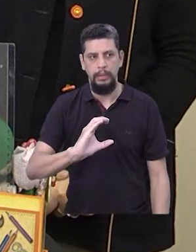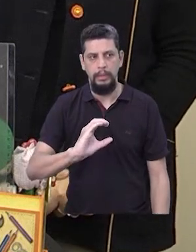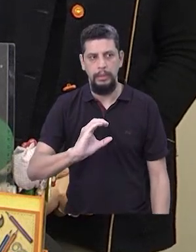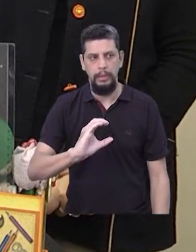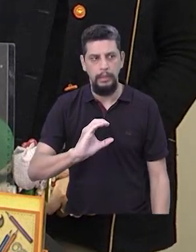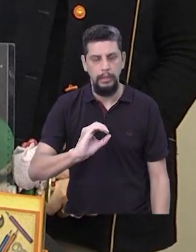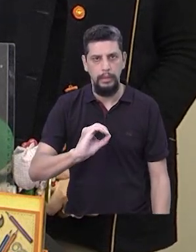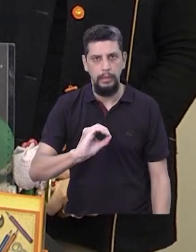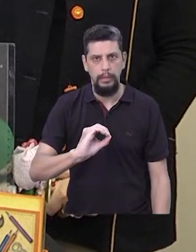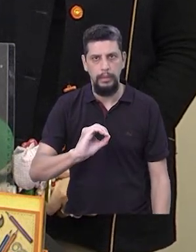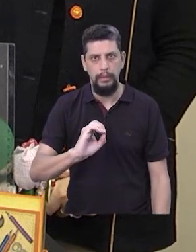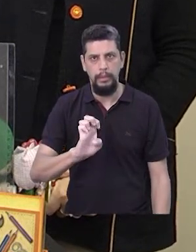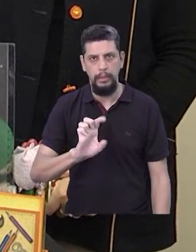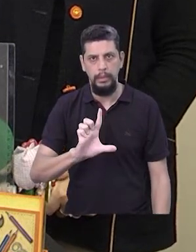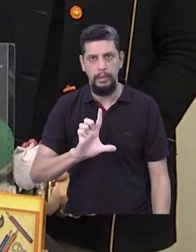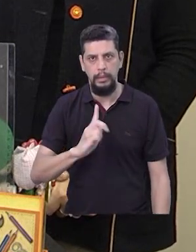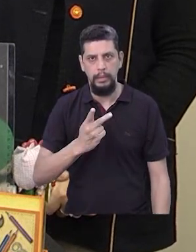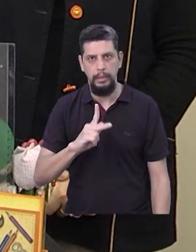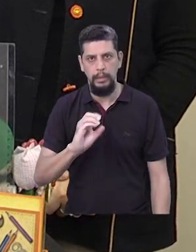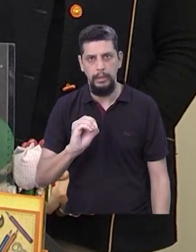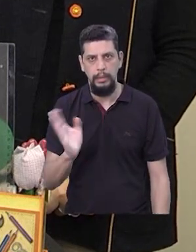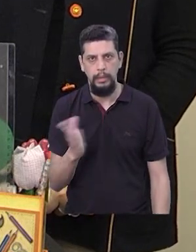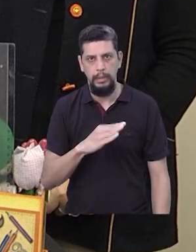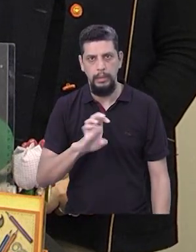ver lá. Coelho,